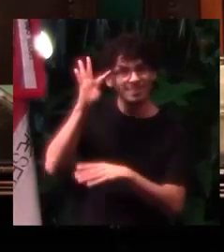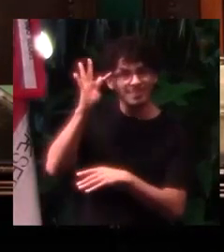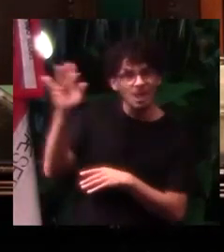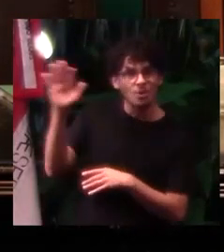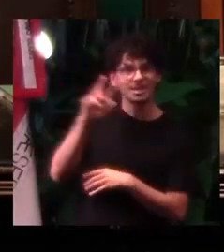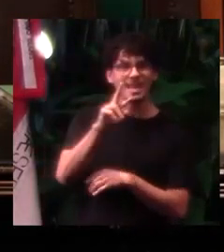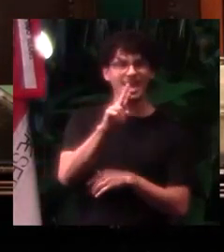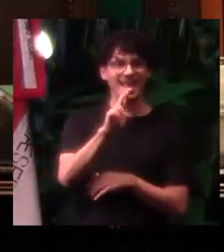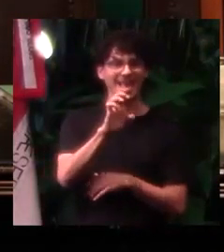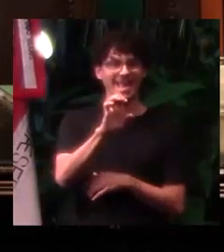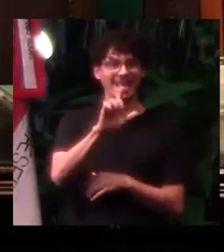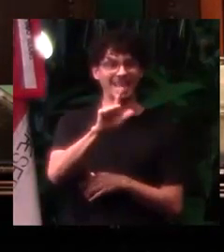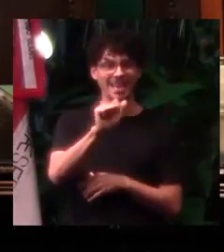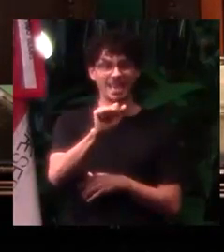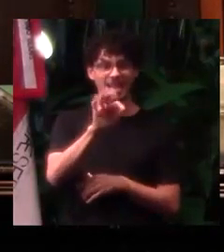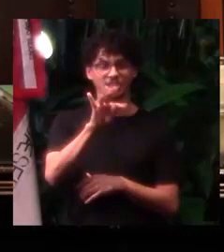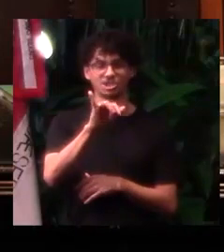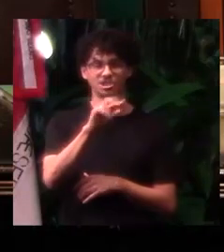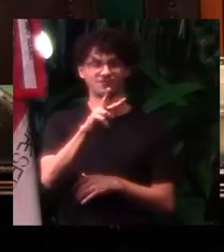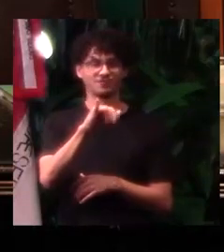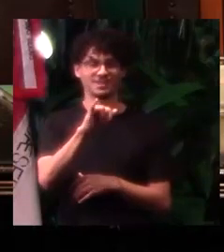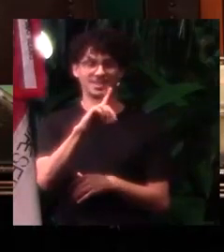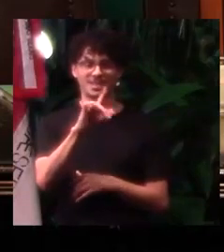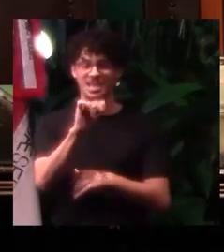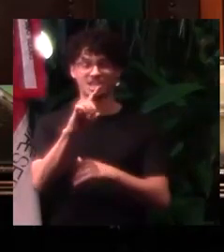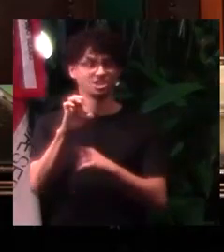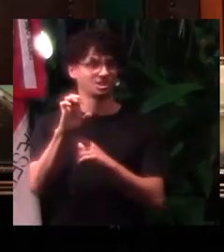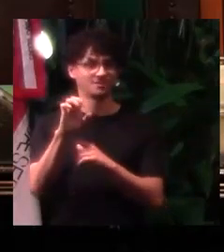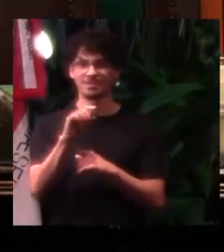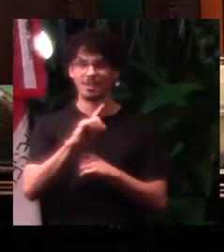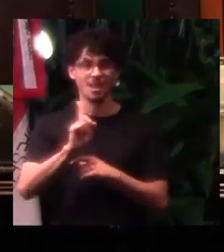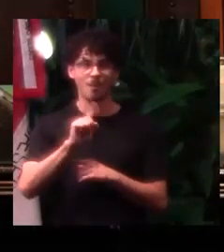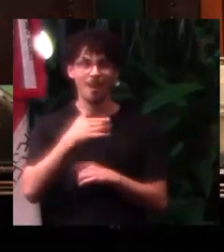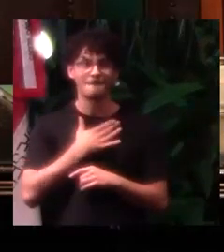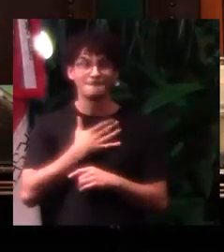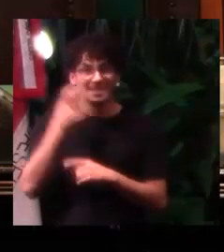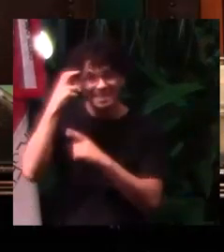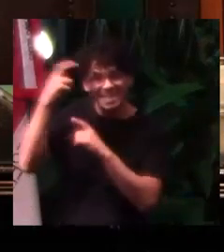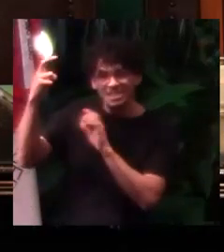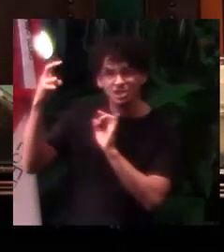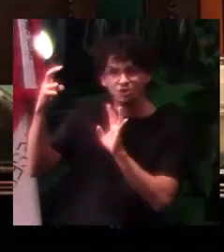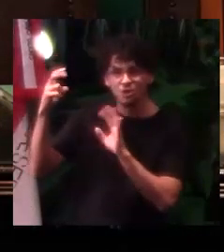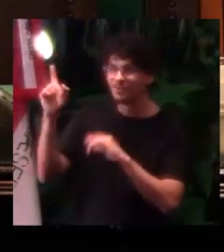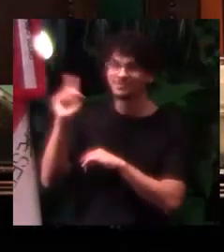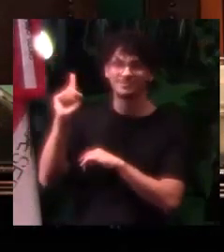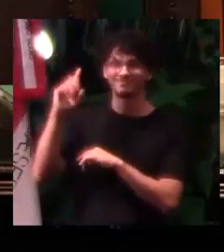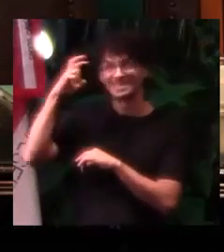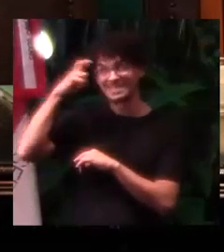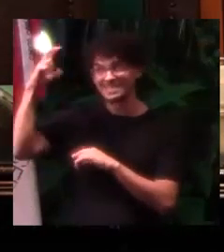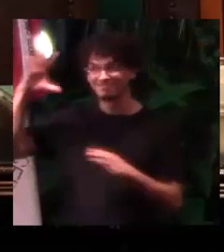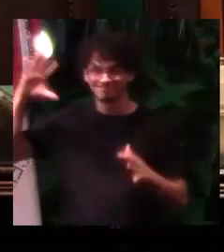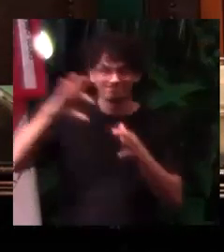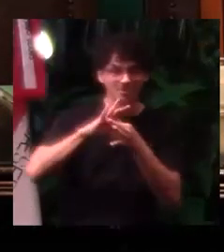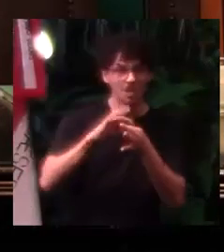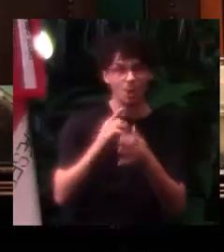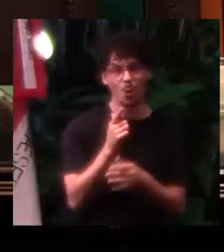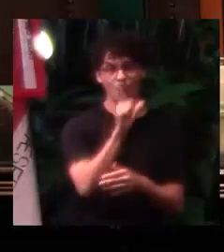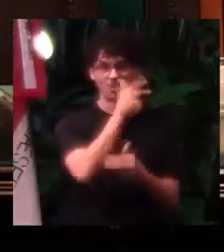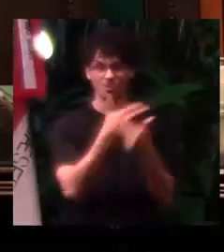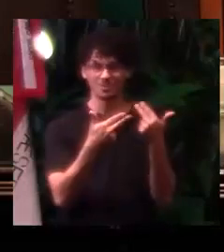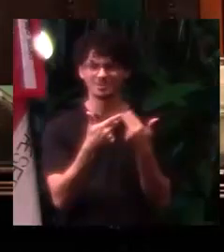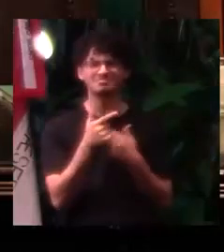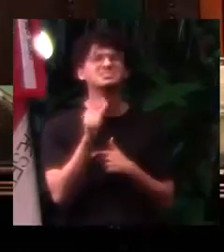da relatividade não é fruto só da minha inteligência. Ela é fruto de outra coisa. Né? E essa